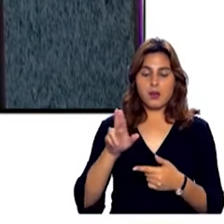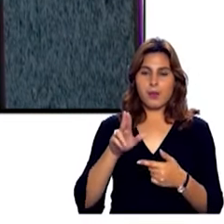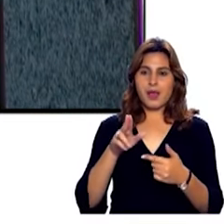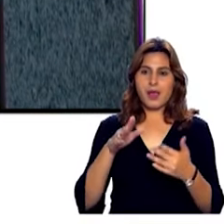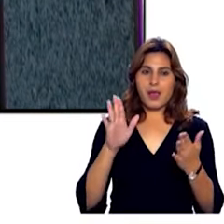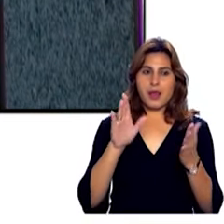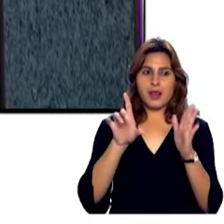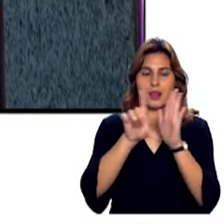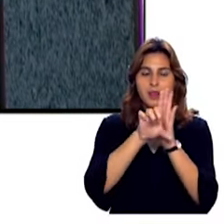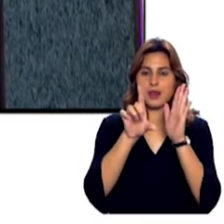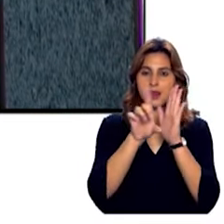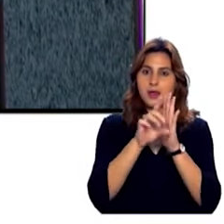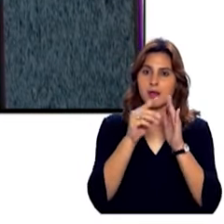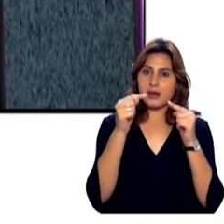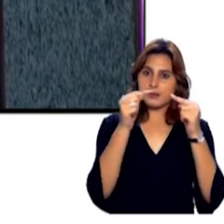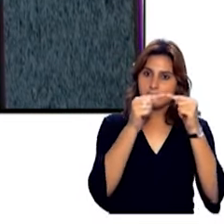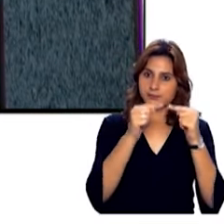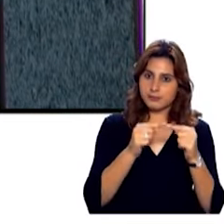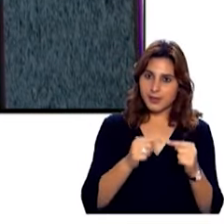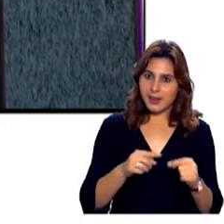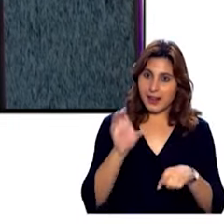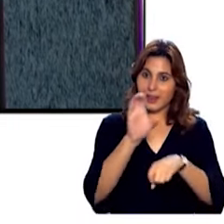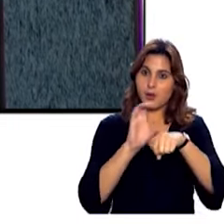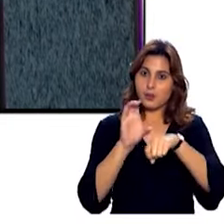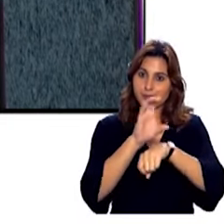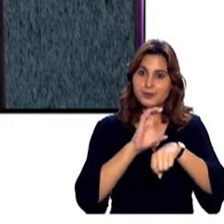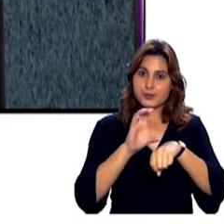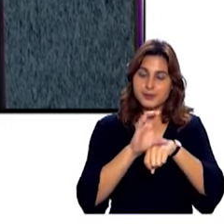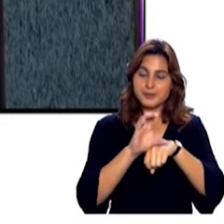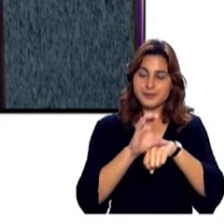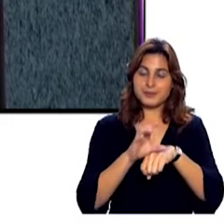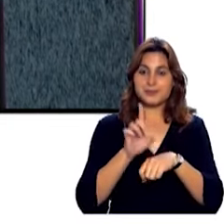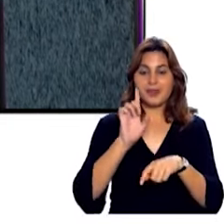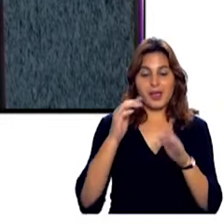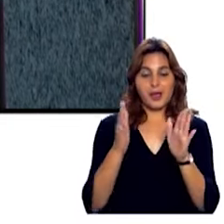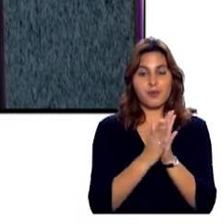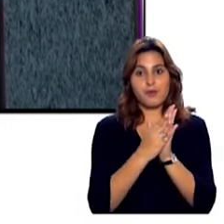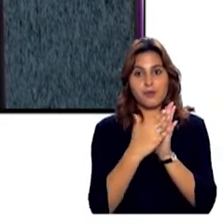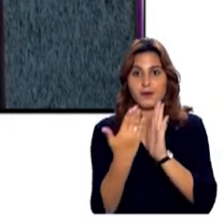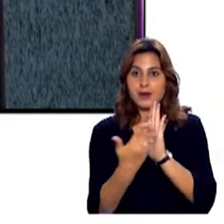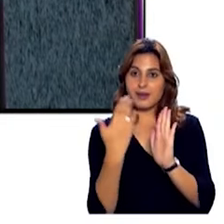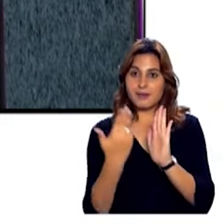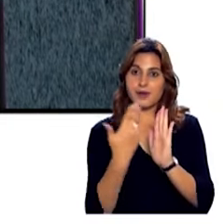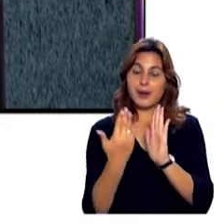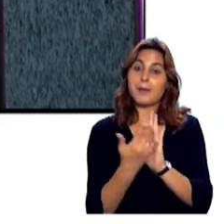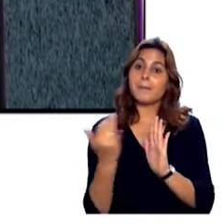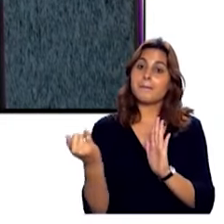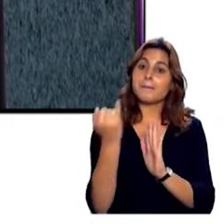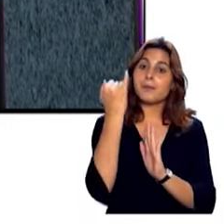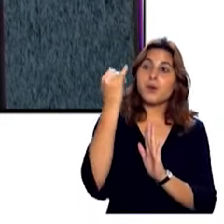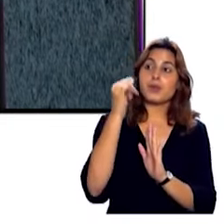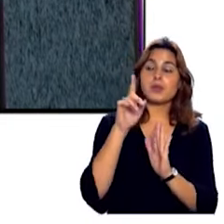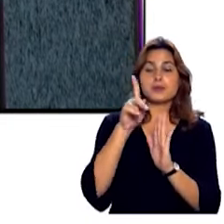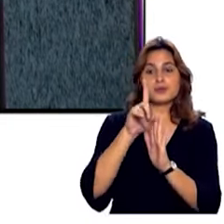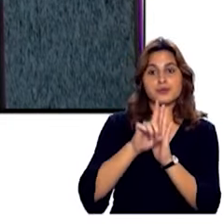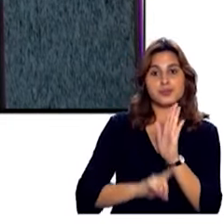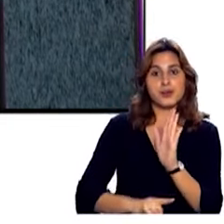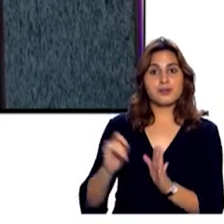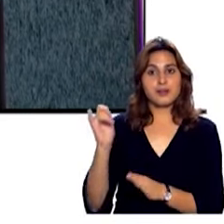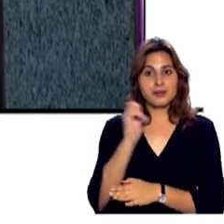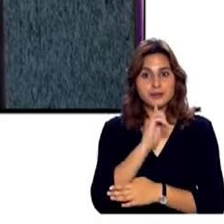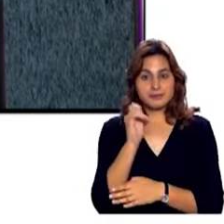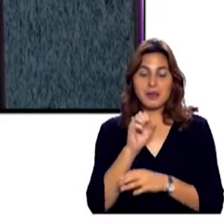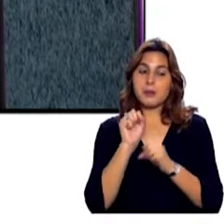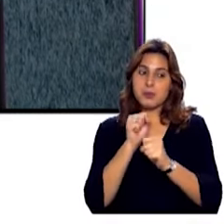conforme a constitucion que é é um livro também importante no direito italiano e que pode contribuir com